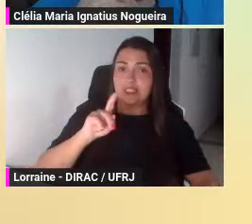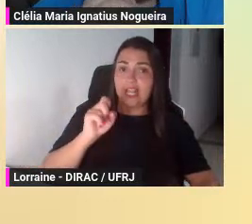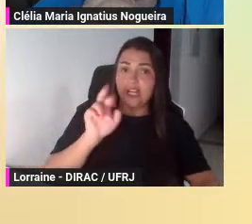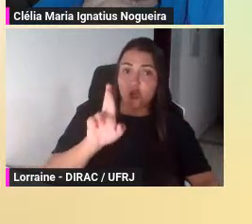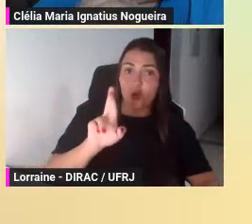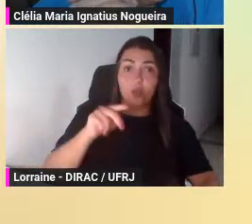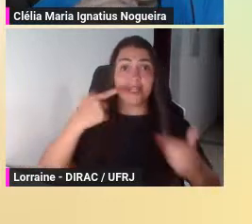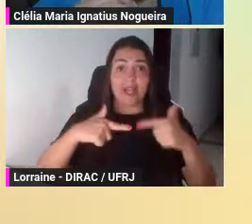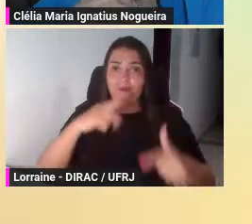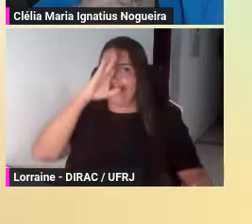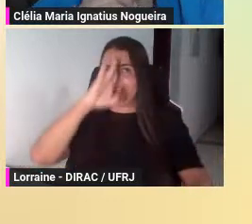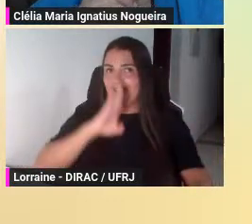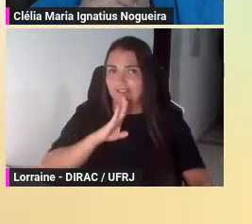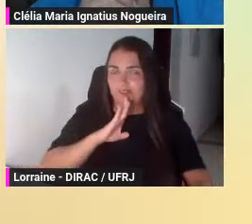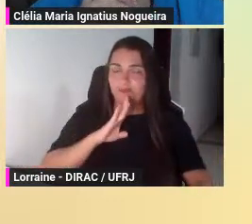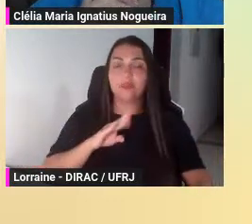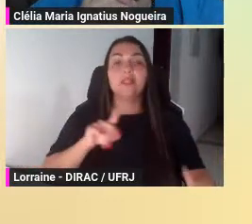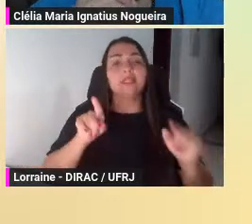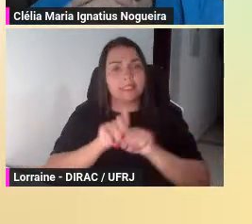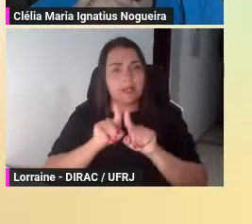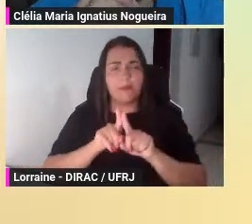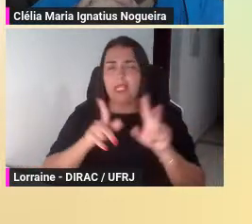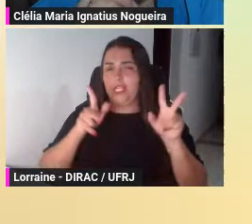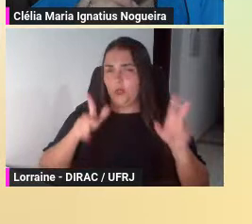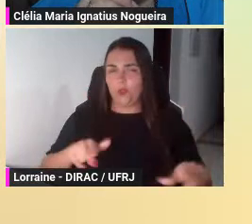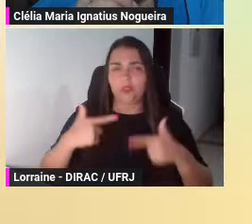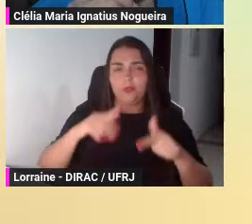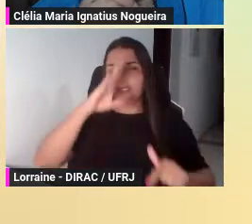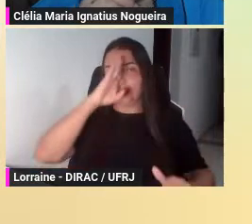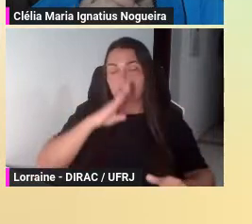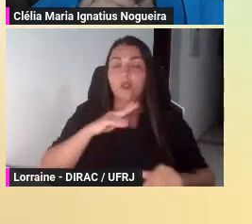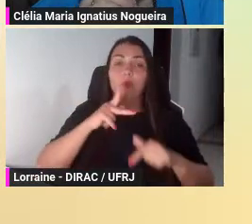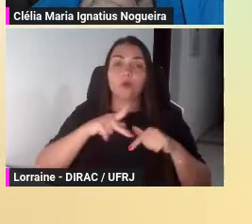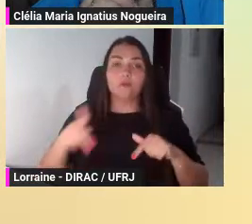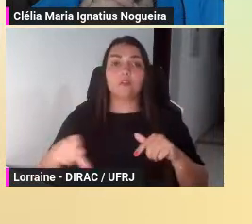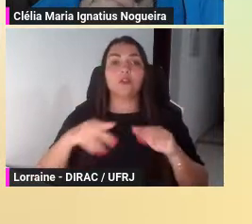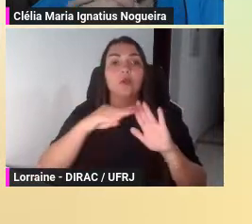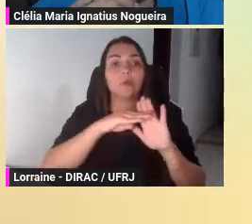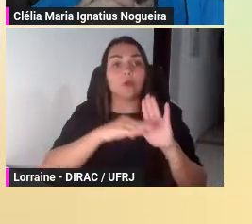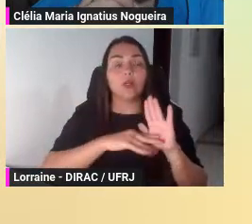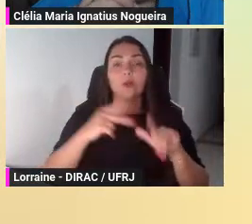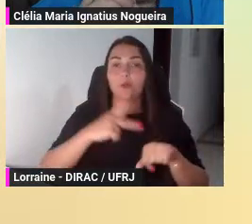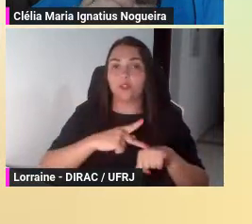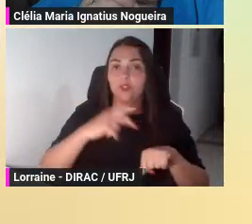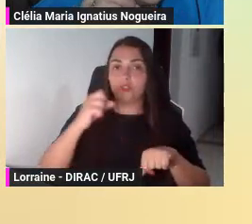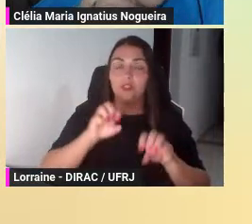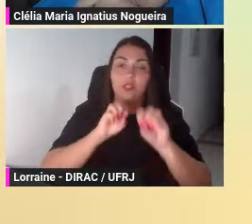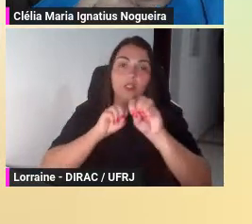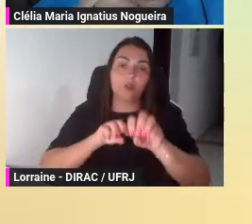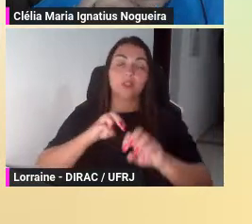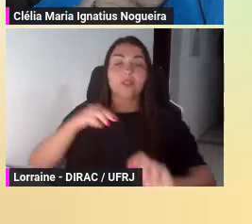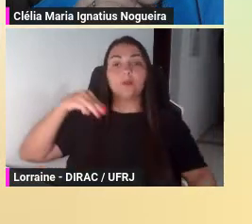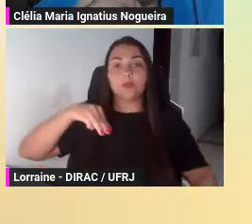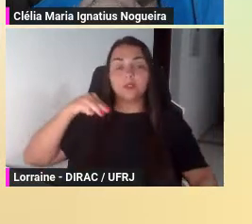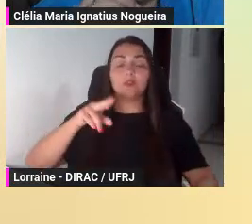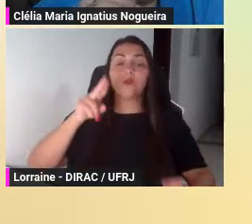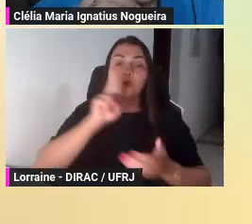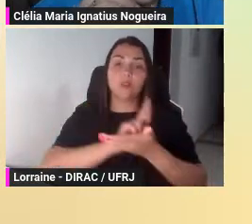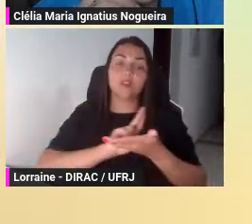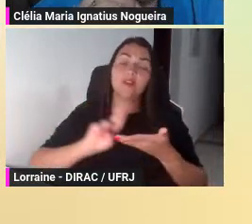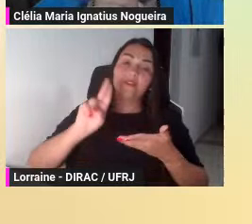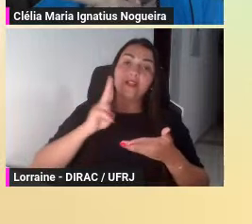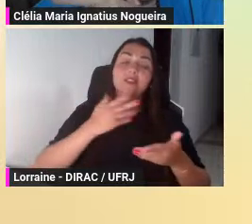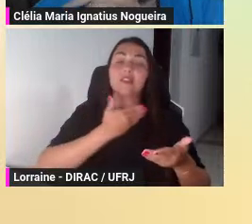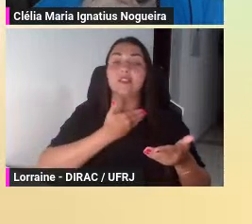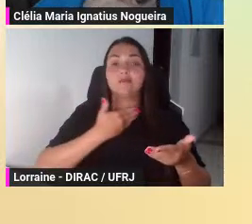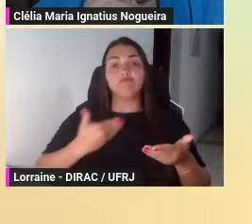sou também, nas mesmas condições, professora do Programa de Pós-Graduação em Educação Matemática da Universidade Estadual do